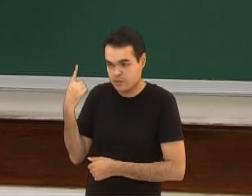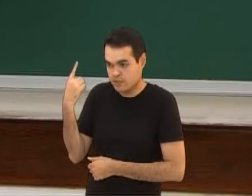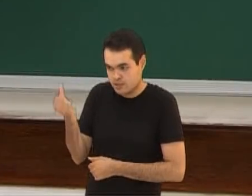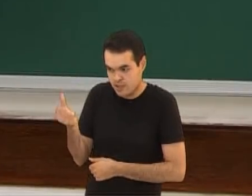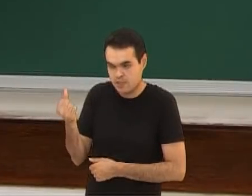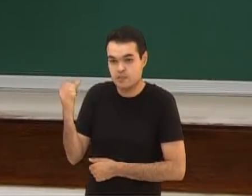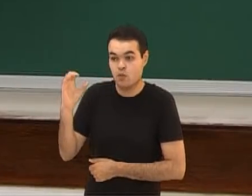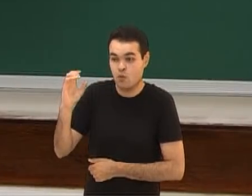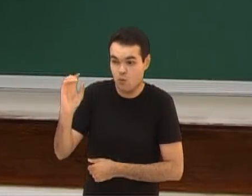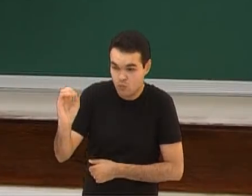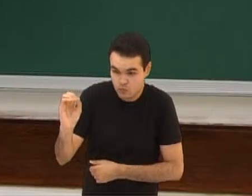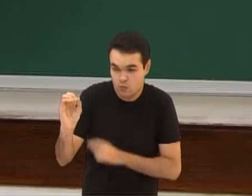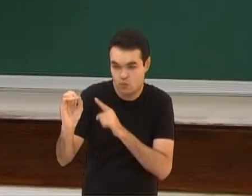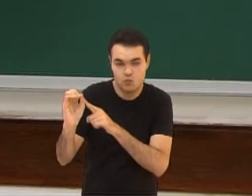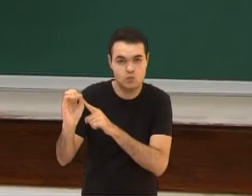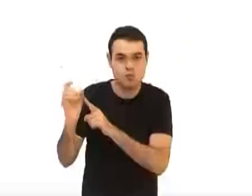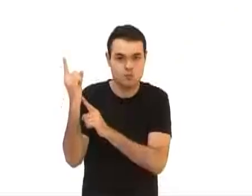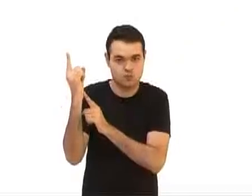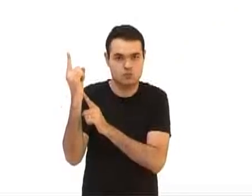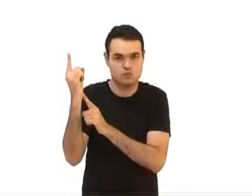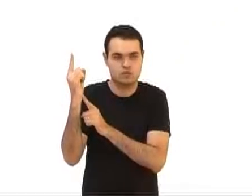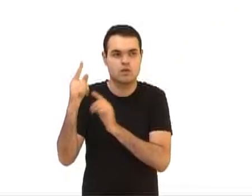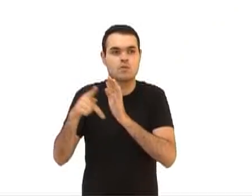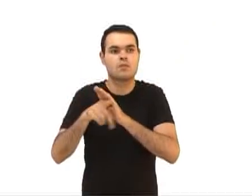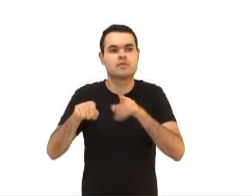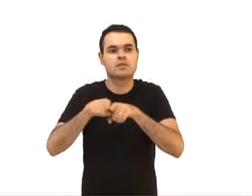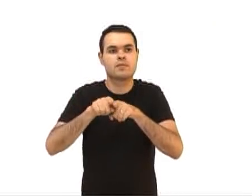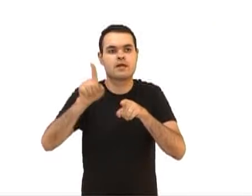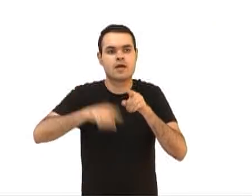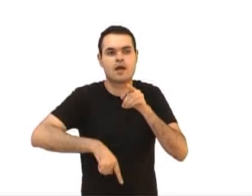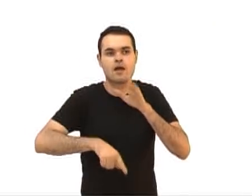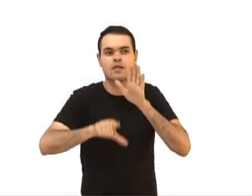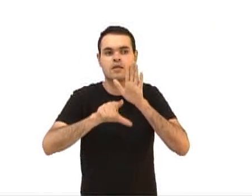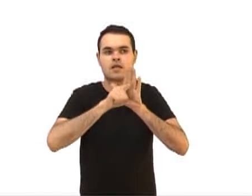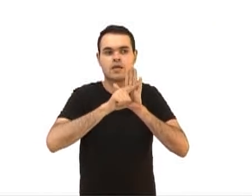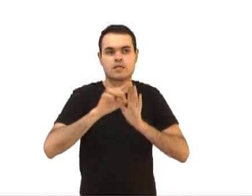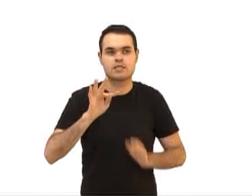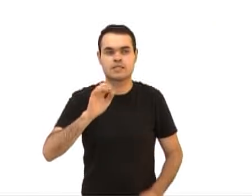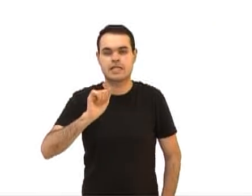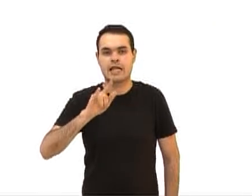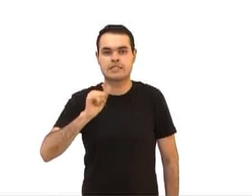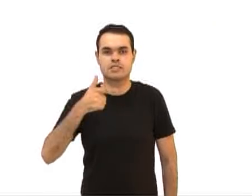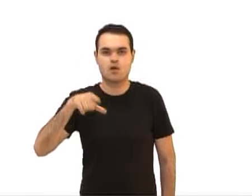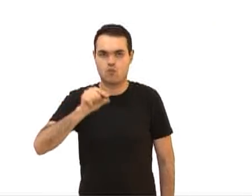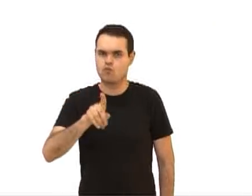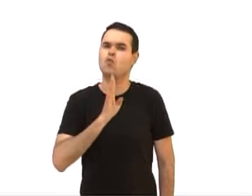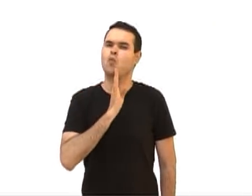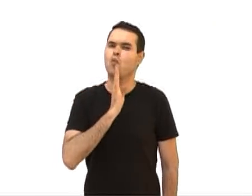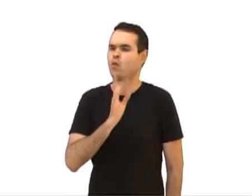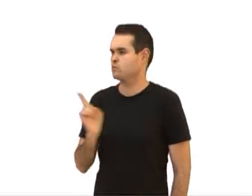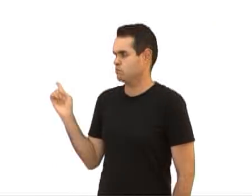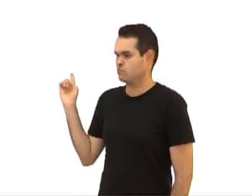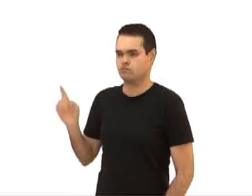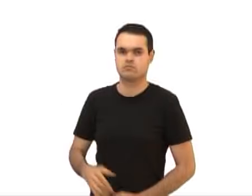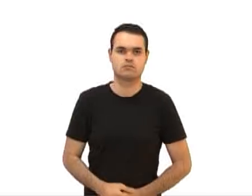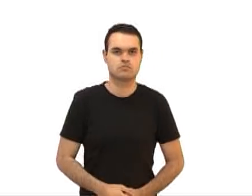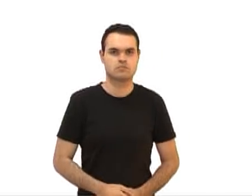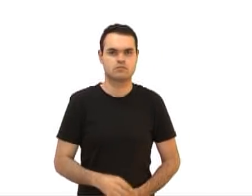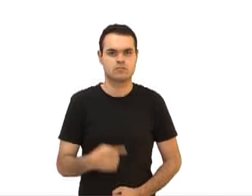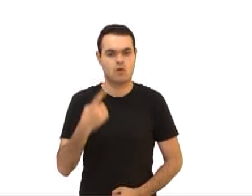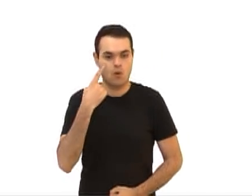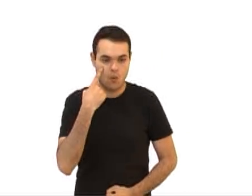zerar lá. E ela é muito baseada na lei do talião. O que é essa lei do talião? Você já ouviu falar, com certeza, que é o olho